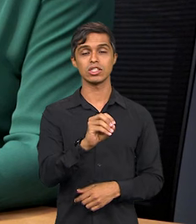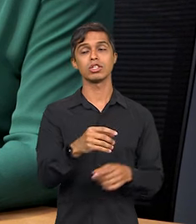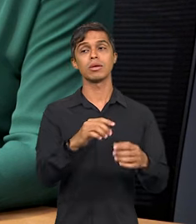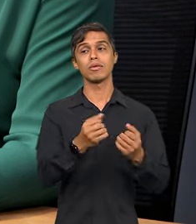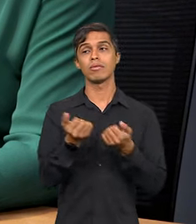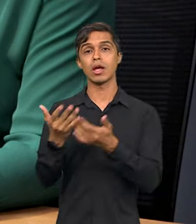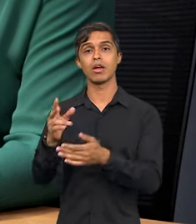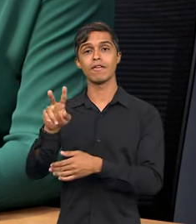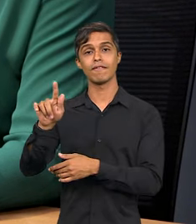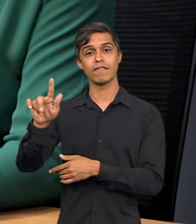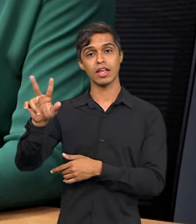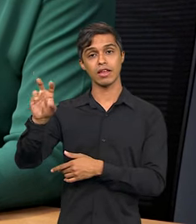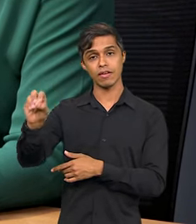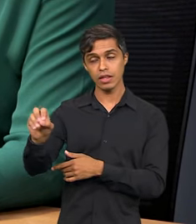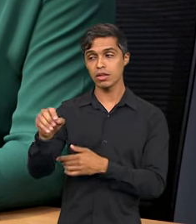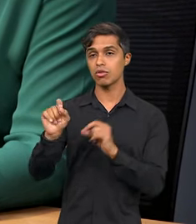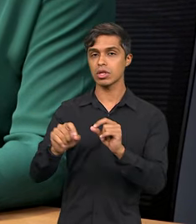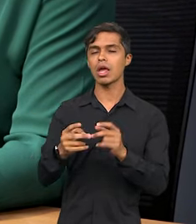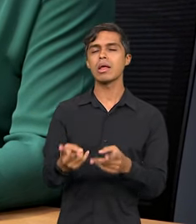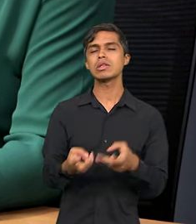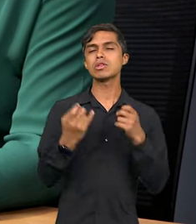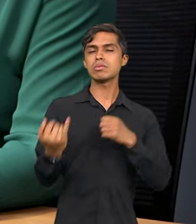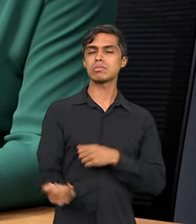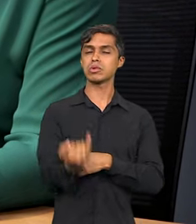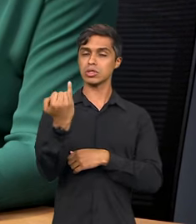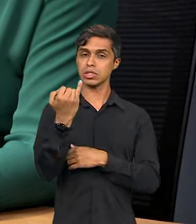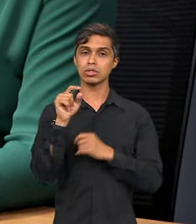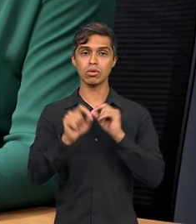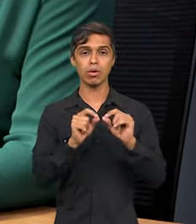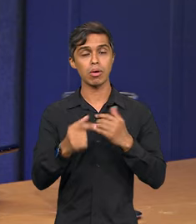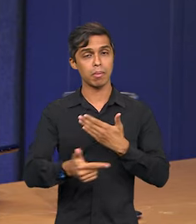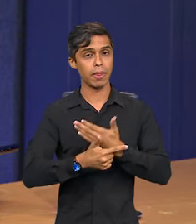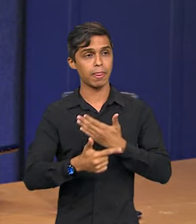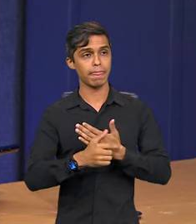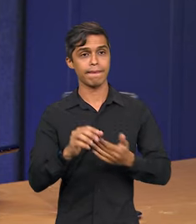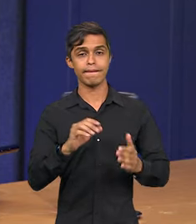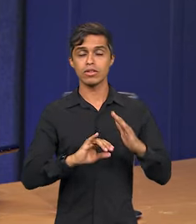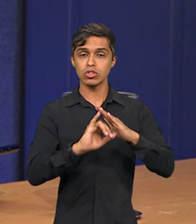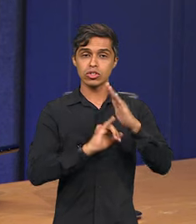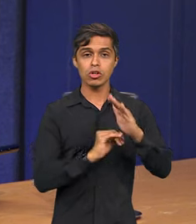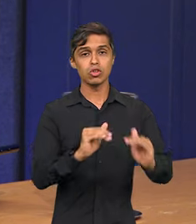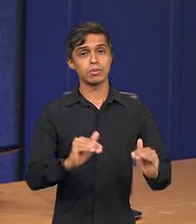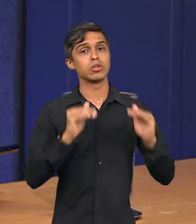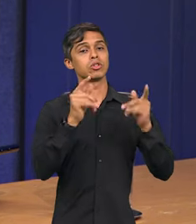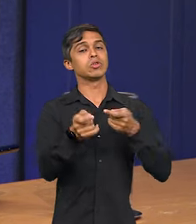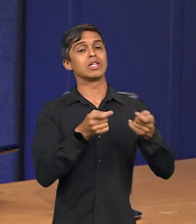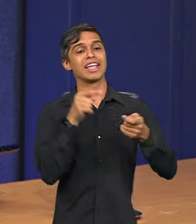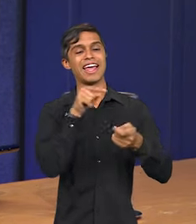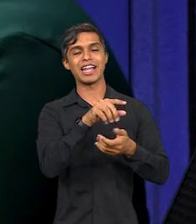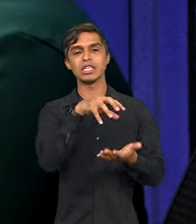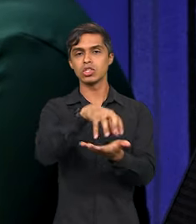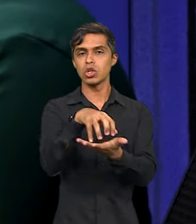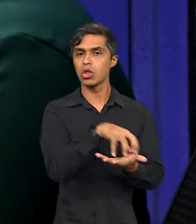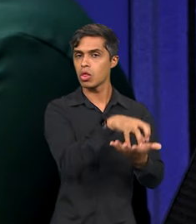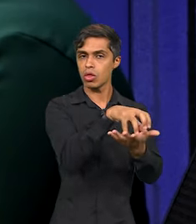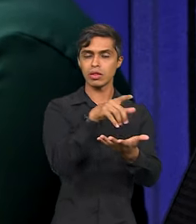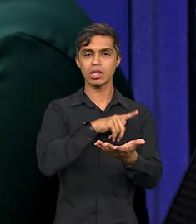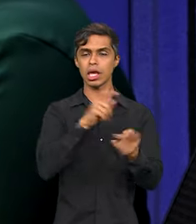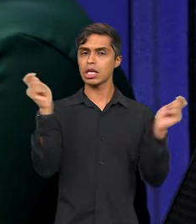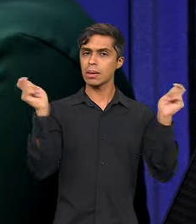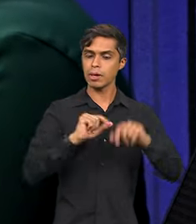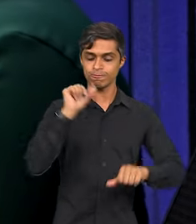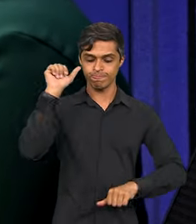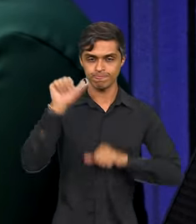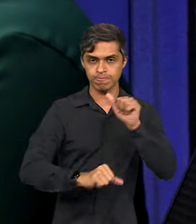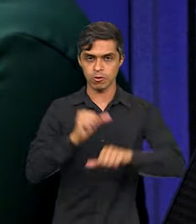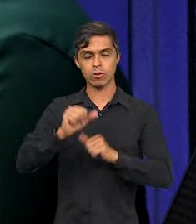é a importância do reconhecimento do papel das organizações superiores de controle como organizações com potencial transformador